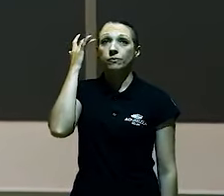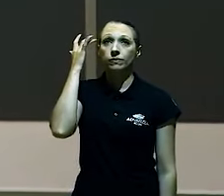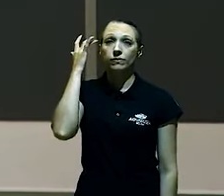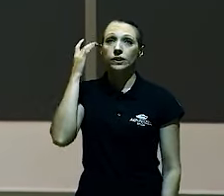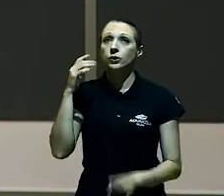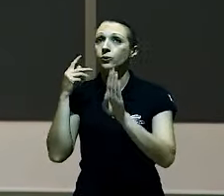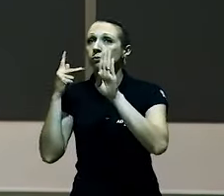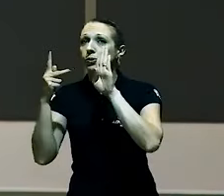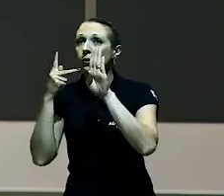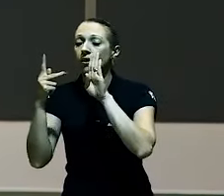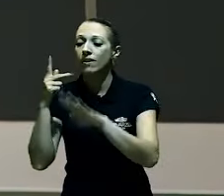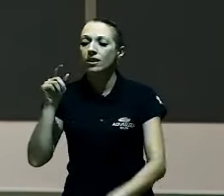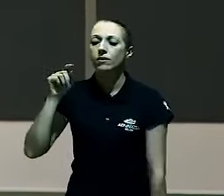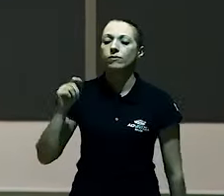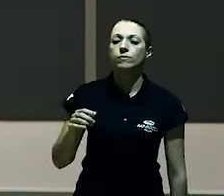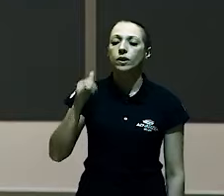esperando.